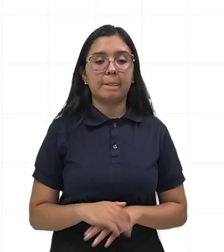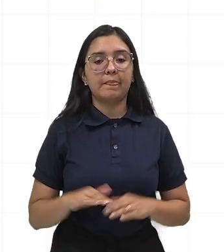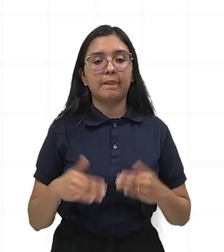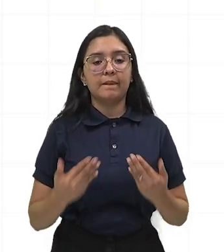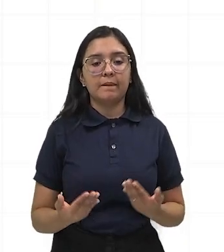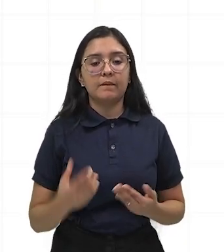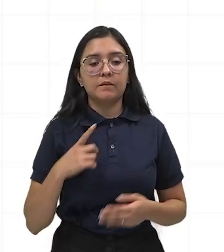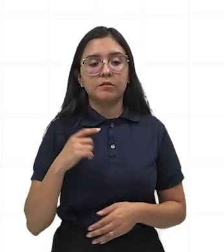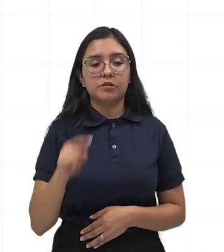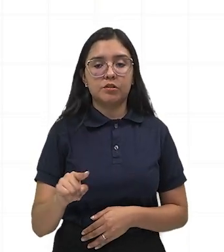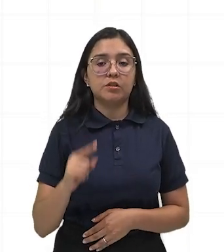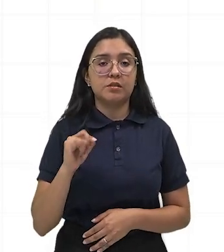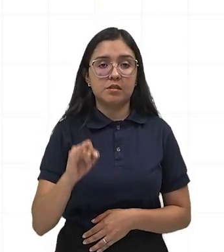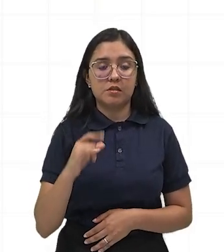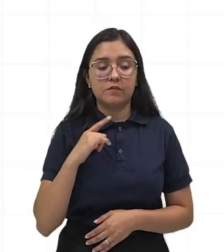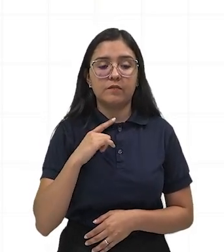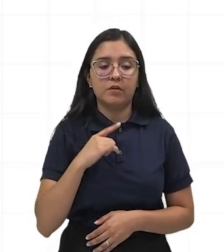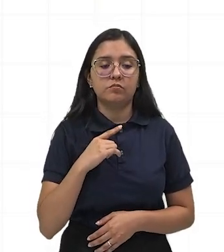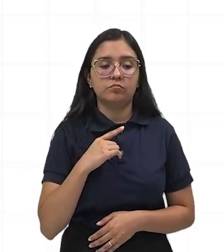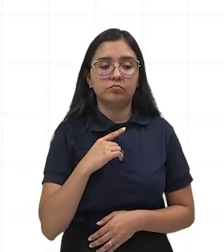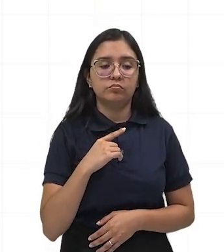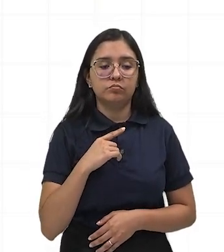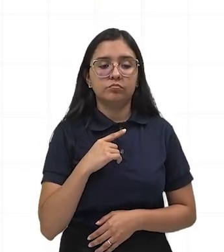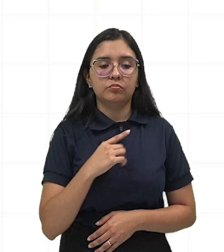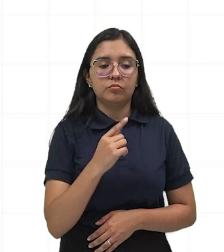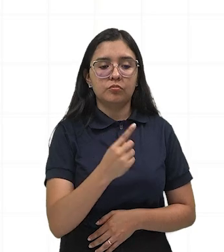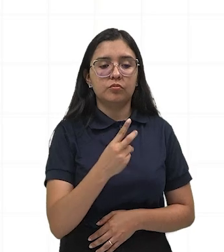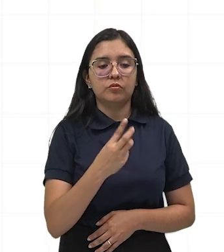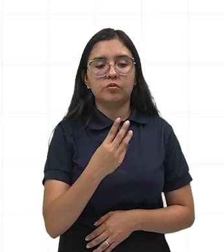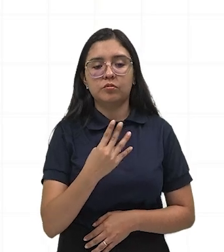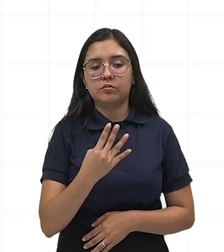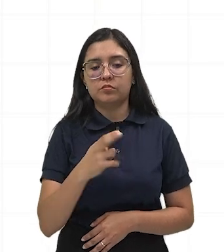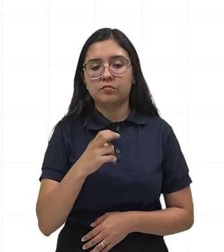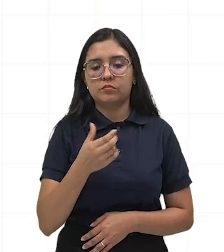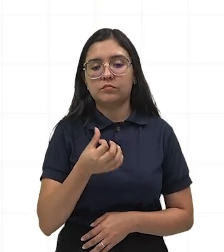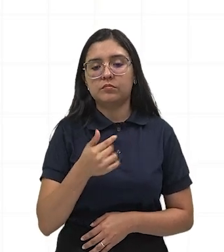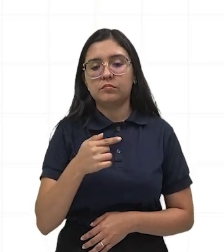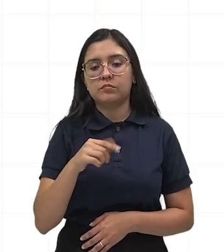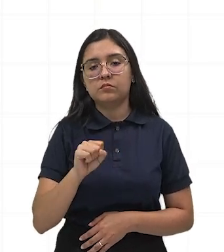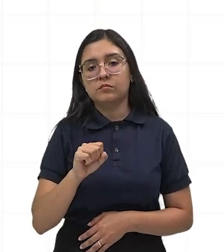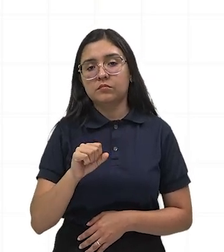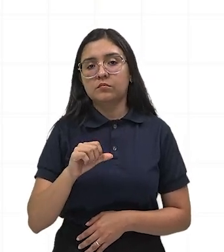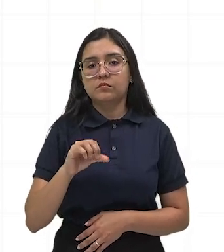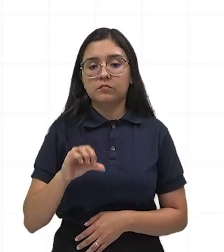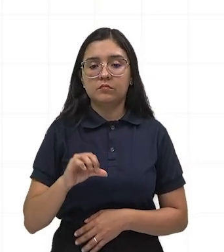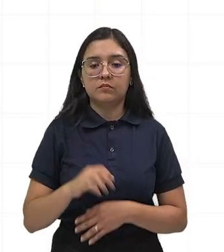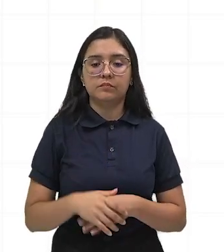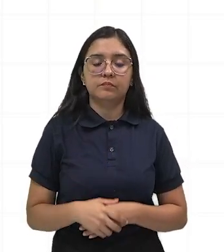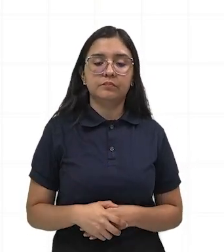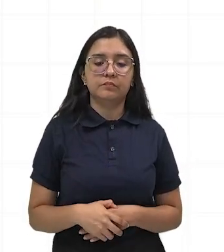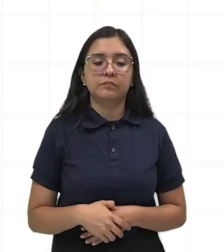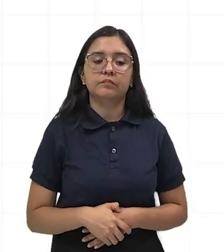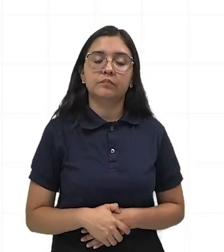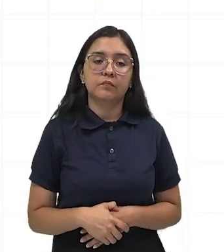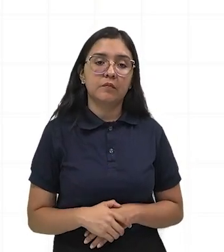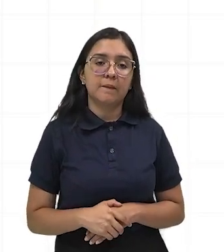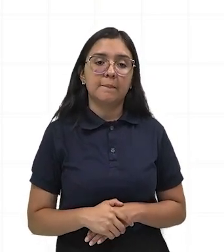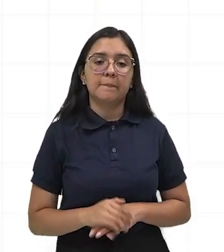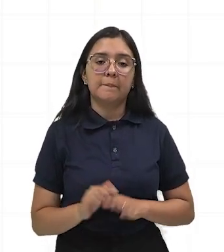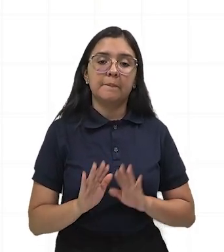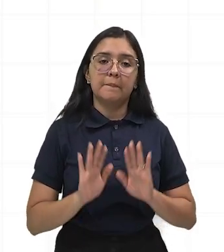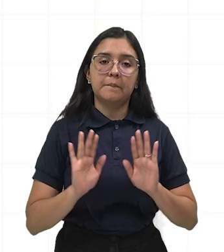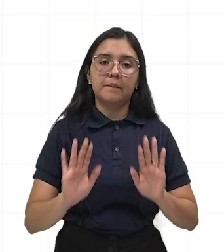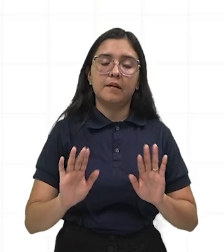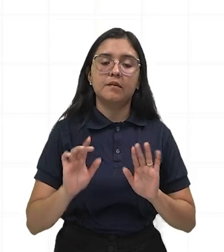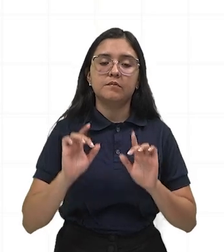contamos, olha, 1, 2, 3, 4, 5, 6, 7, 8, 9, 10. Só que tem um detalhezinho, olha.